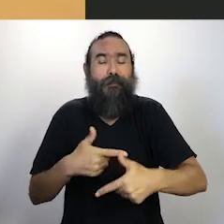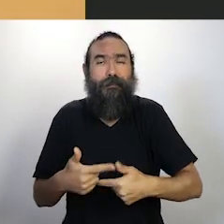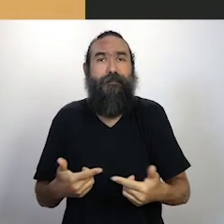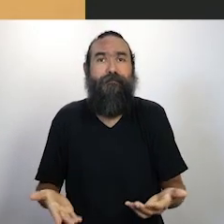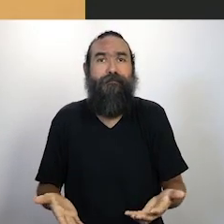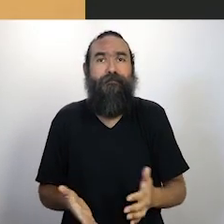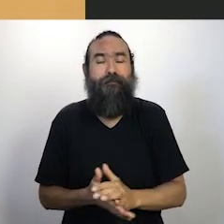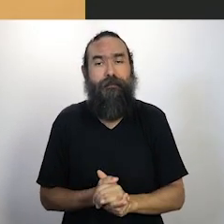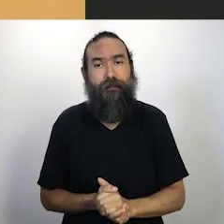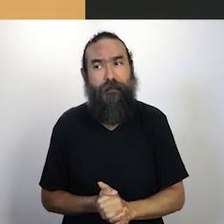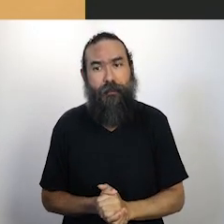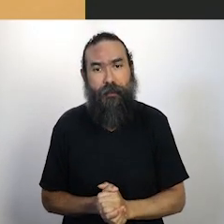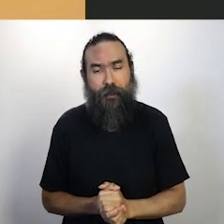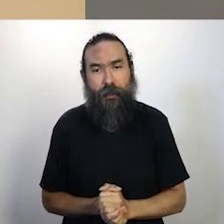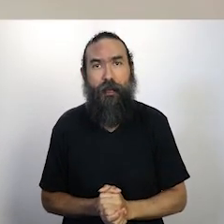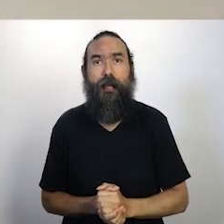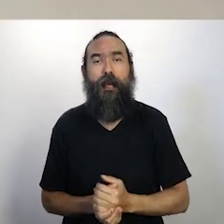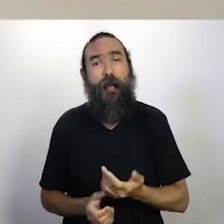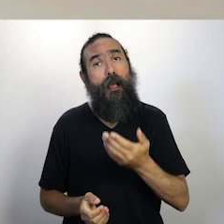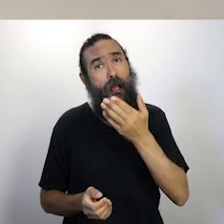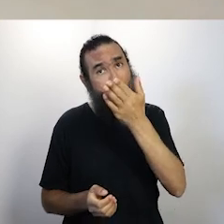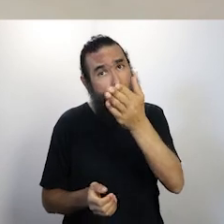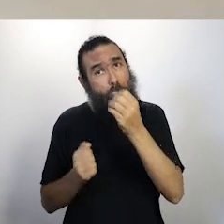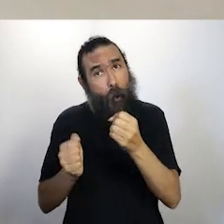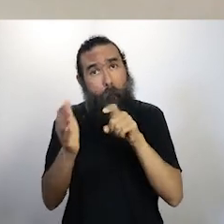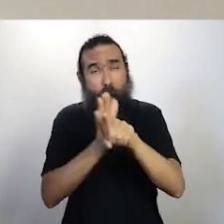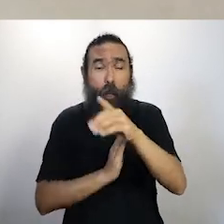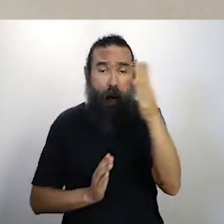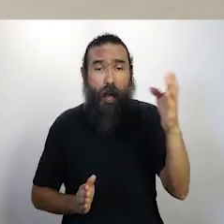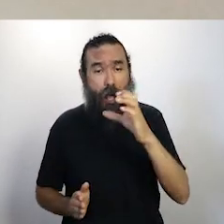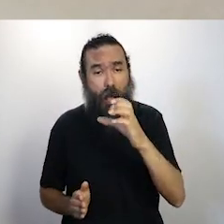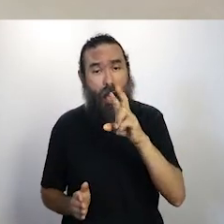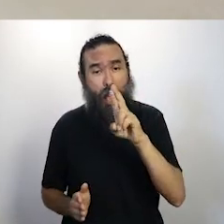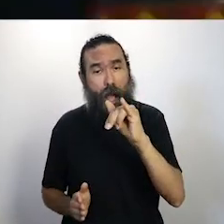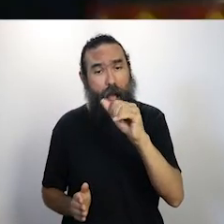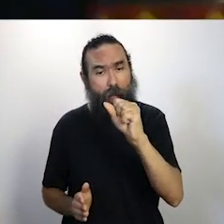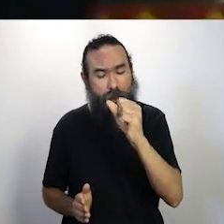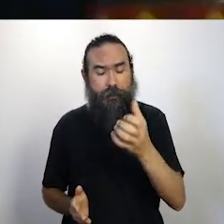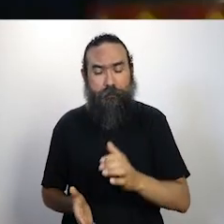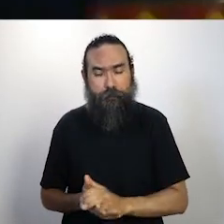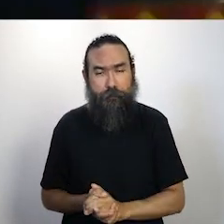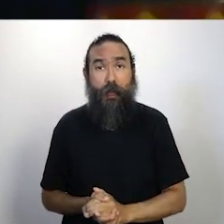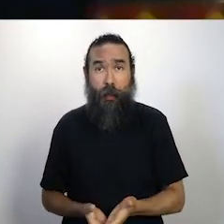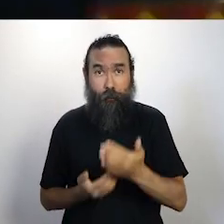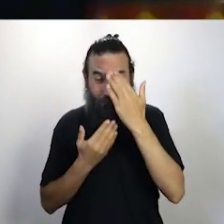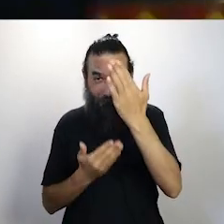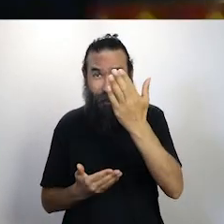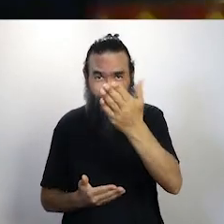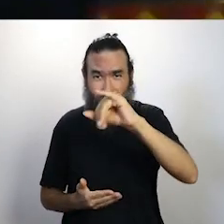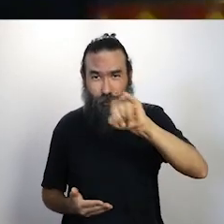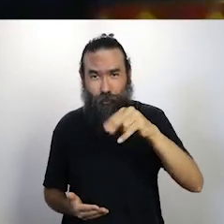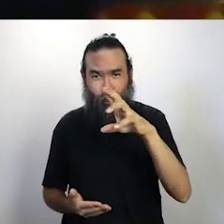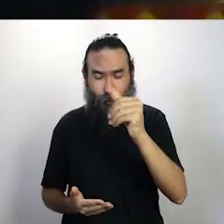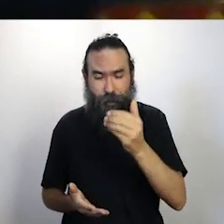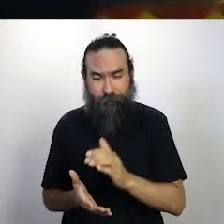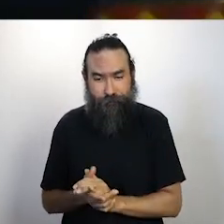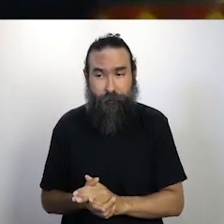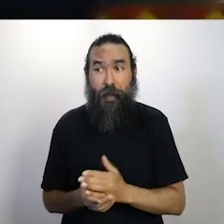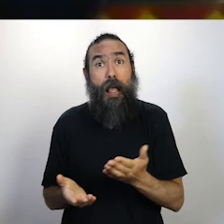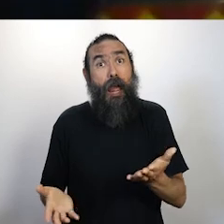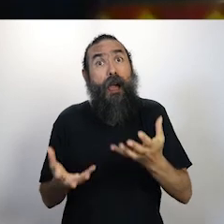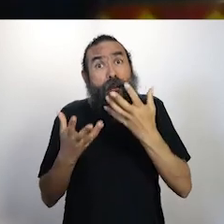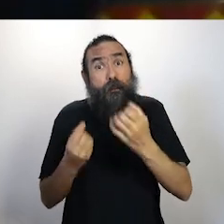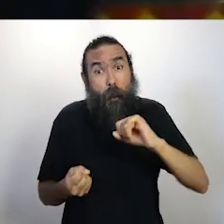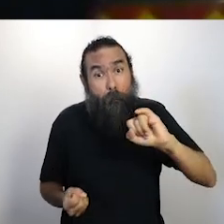consulte Cris tá bem obrigado nada vamos aproveitar a Cris estar aqui depois a gente já fala sobre isso